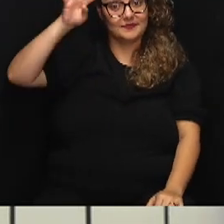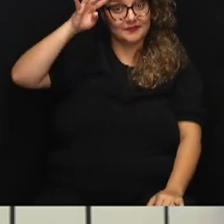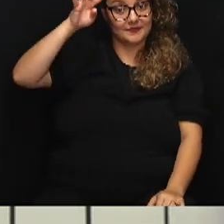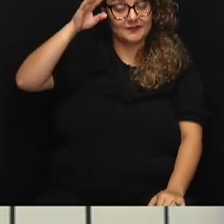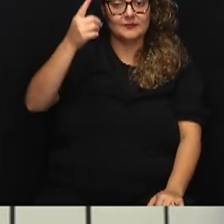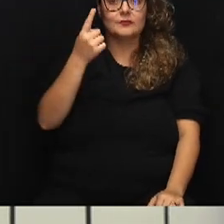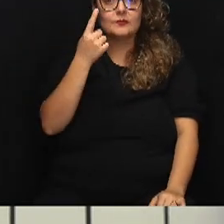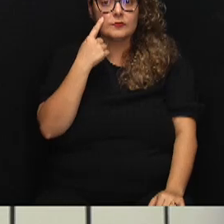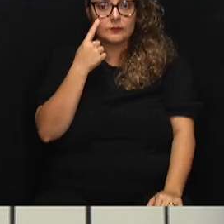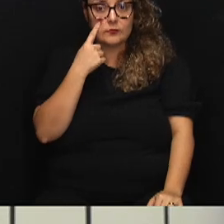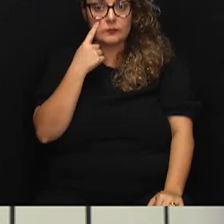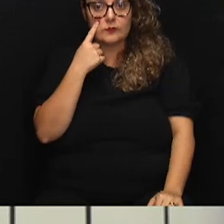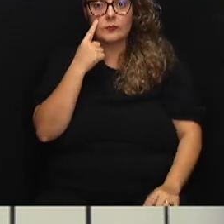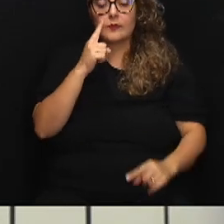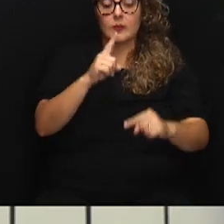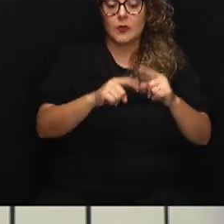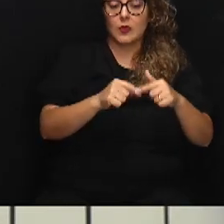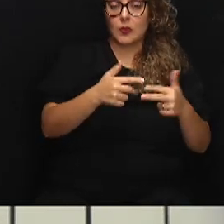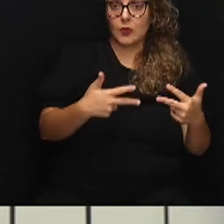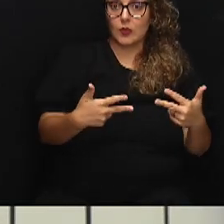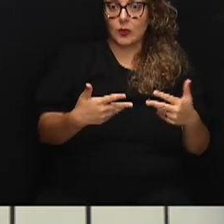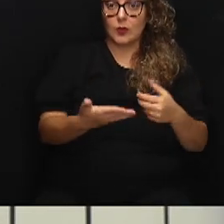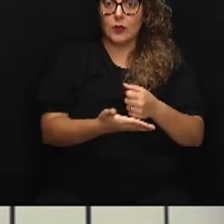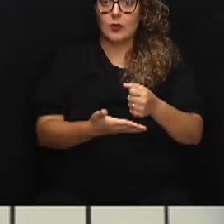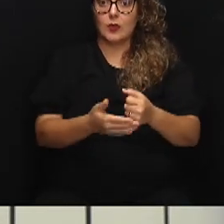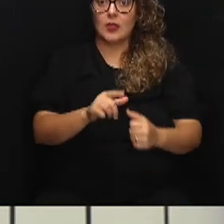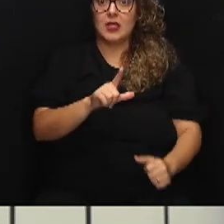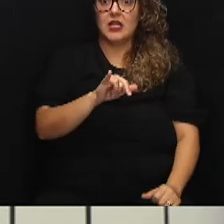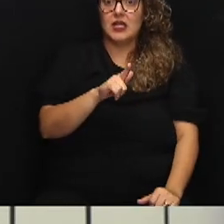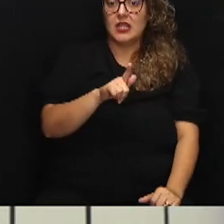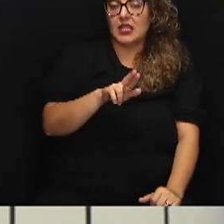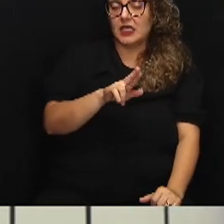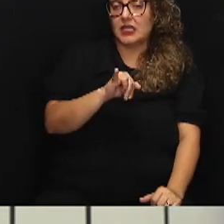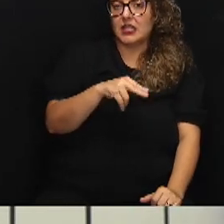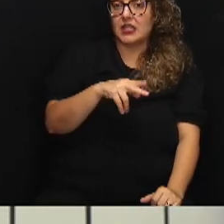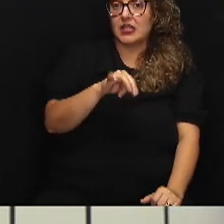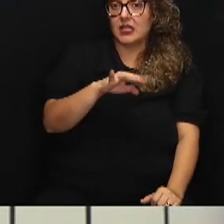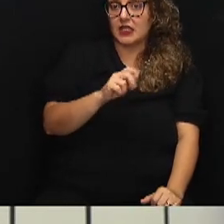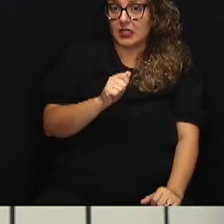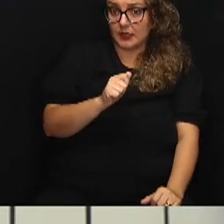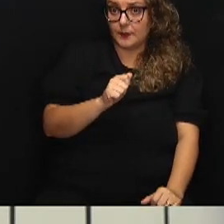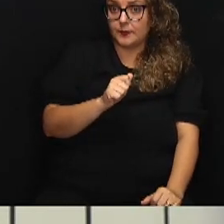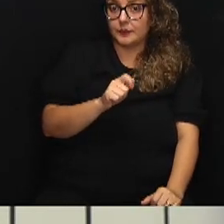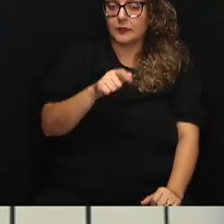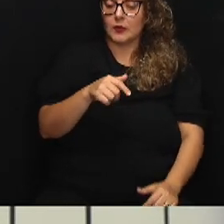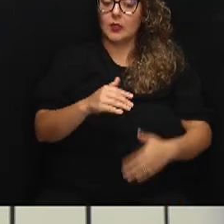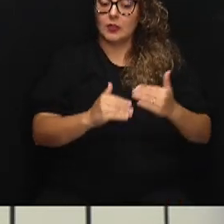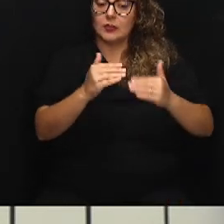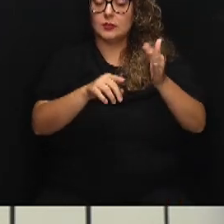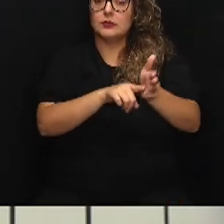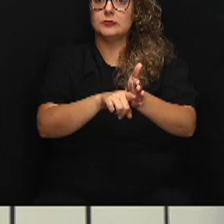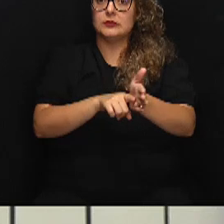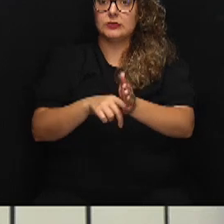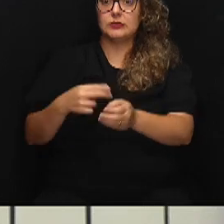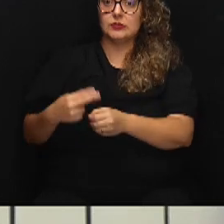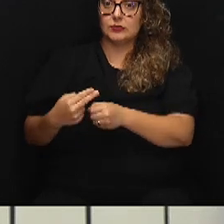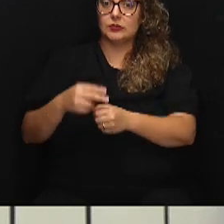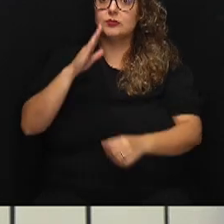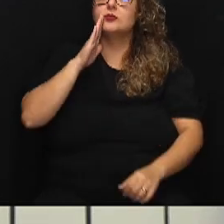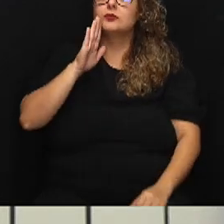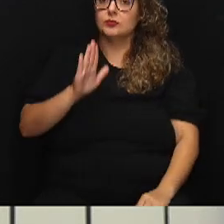só, um material à base de lignina desenvolvido por pesquisadores da Unicamp